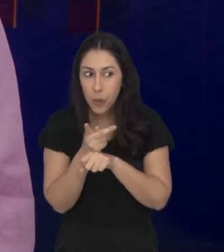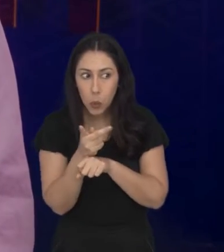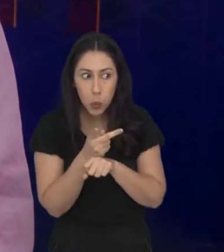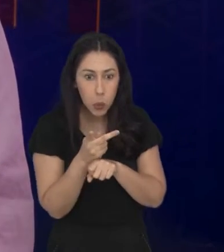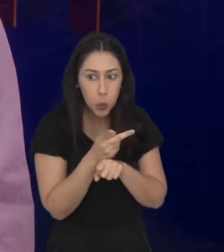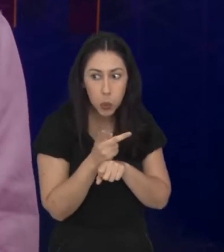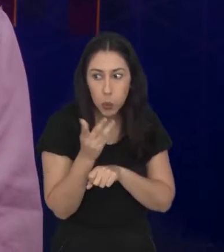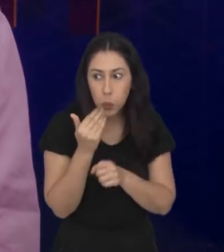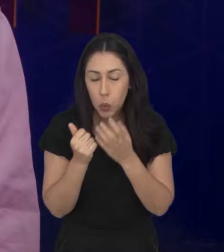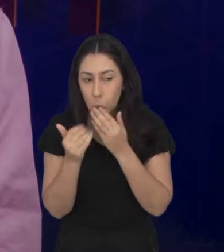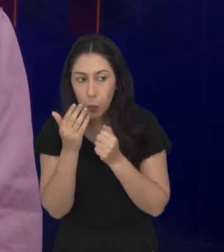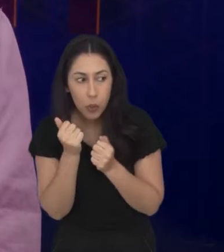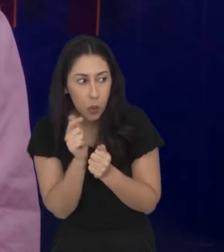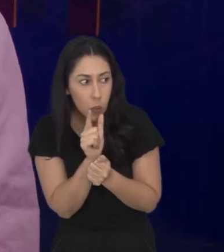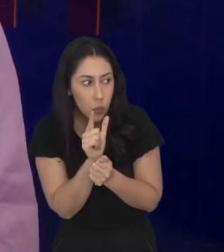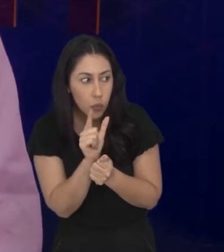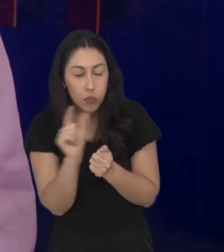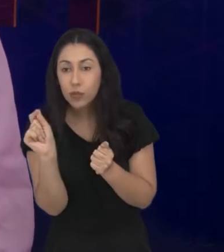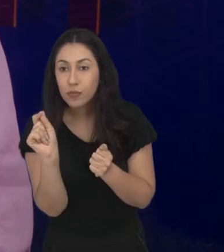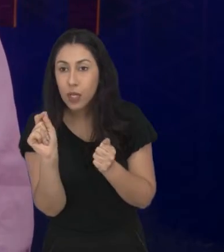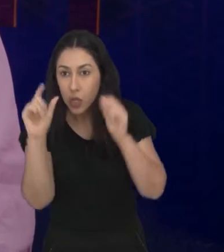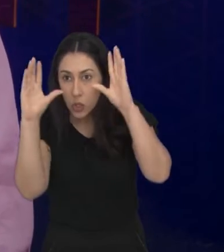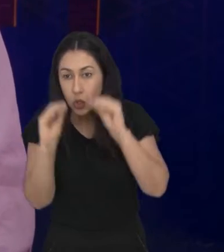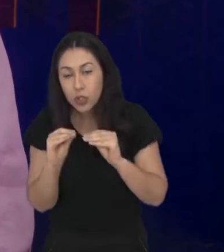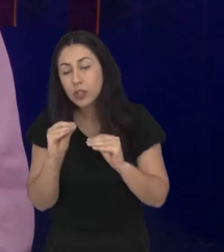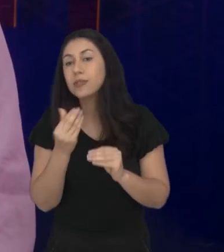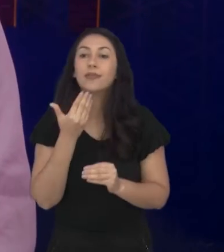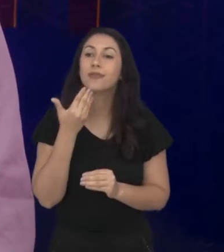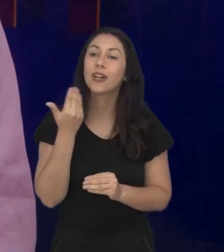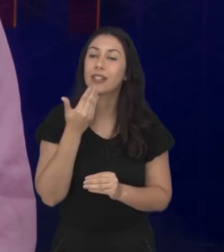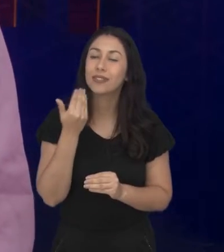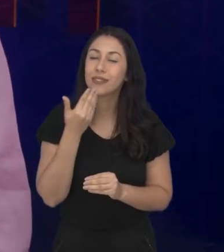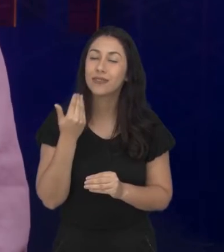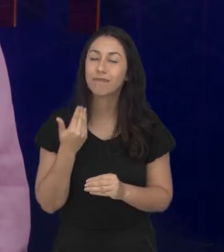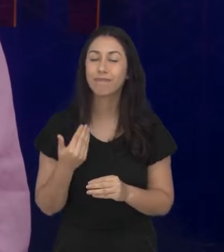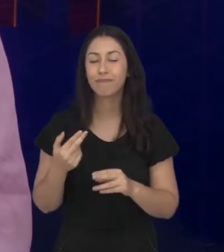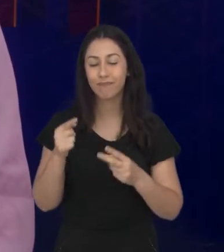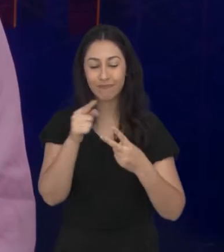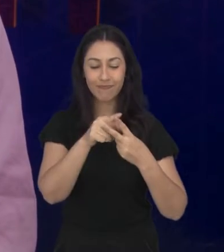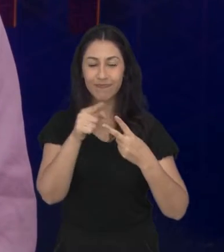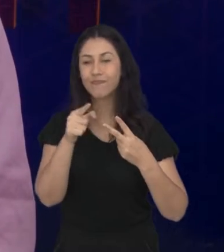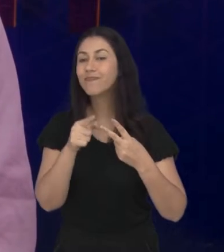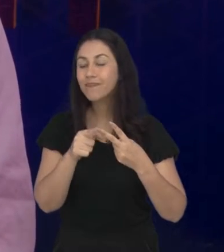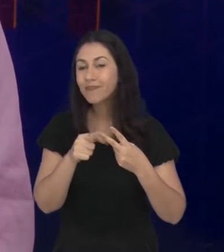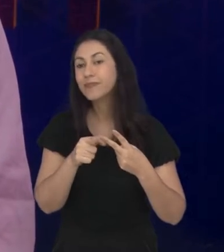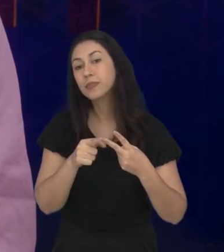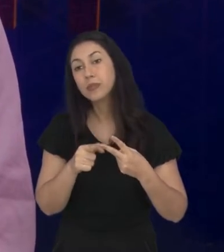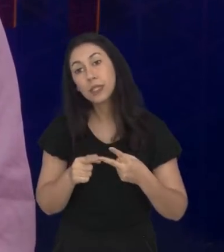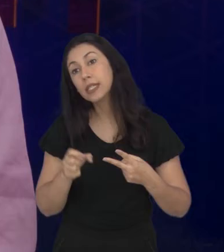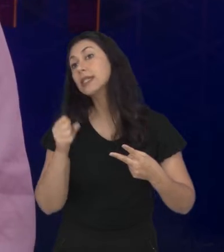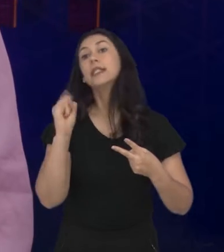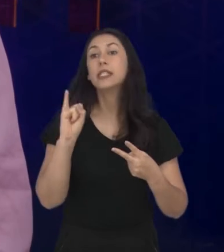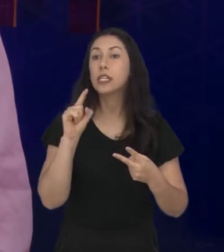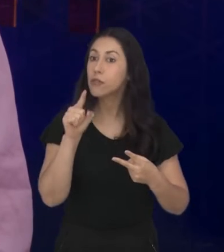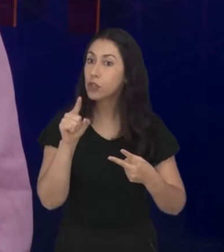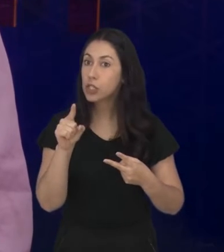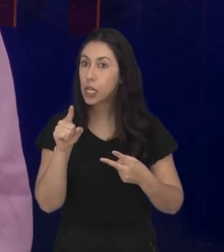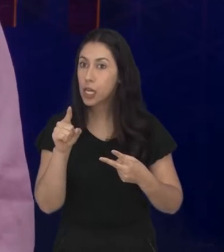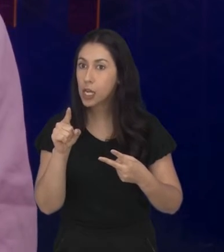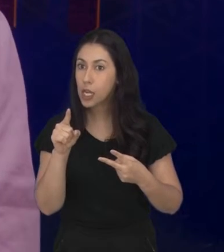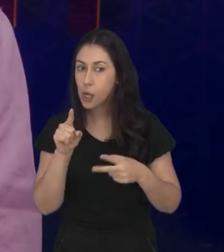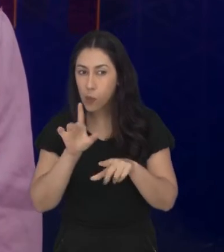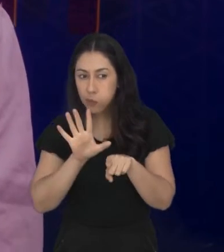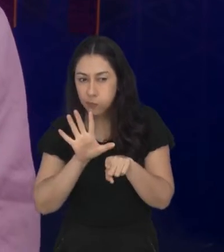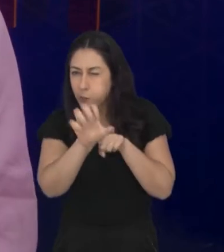alimentar à noite para fugir de um predador. Então sempre tem essas 2 questões de você, se você não é um predador,